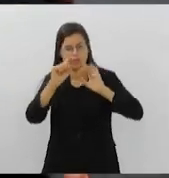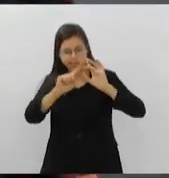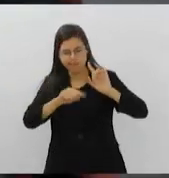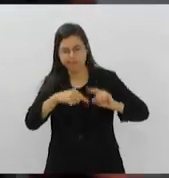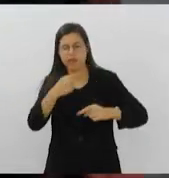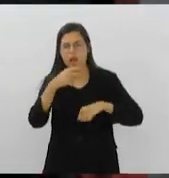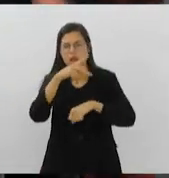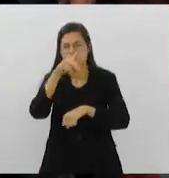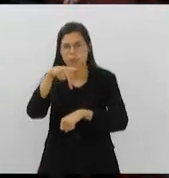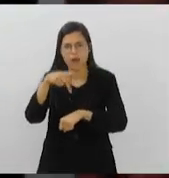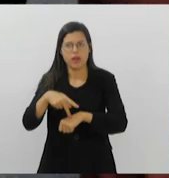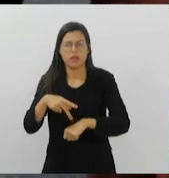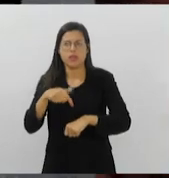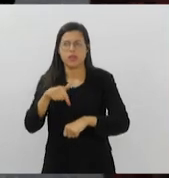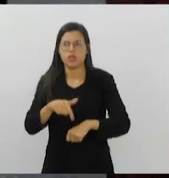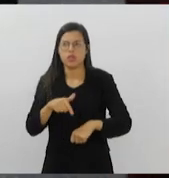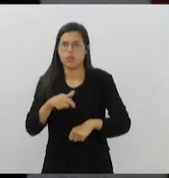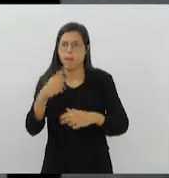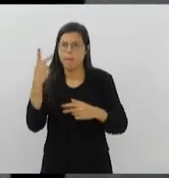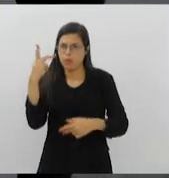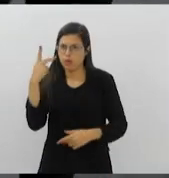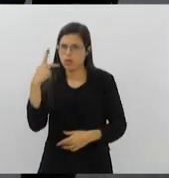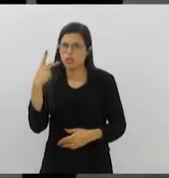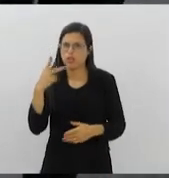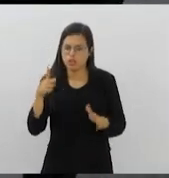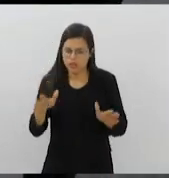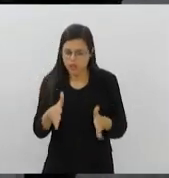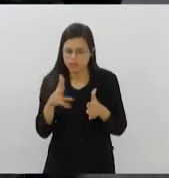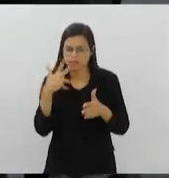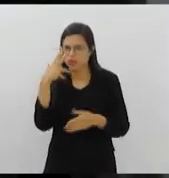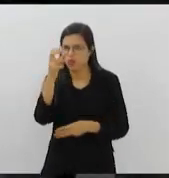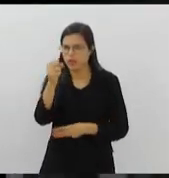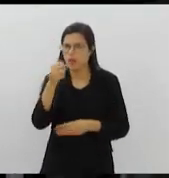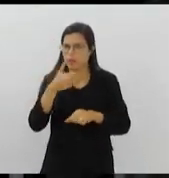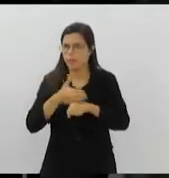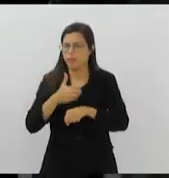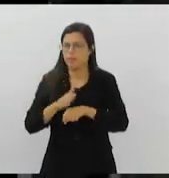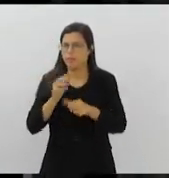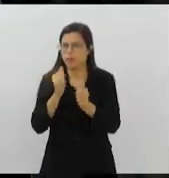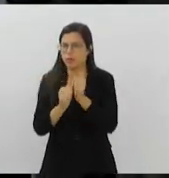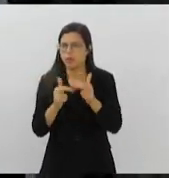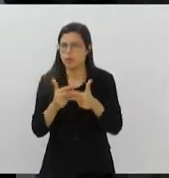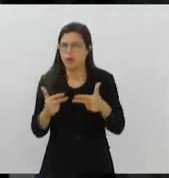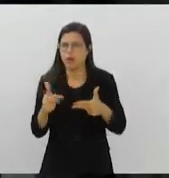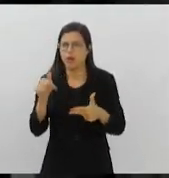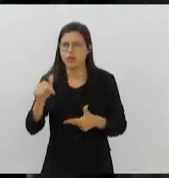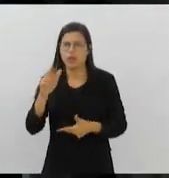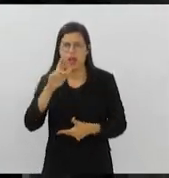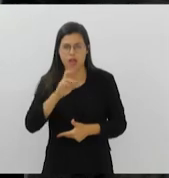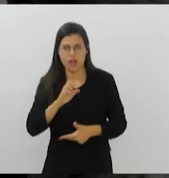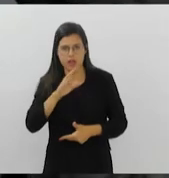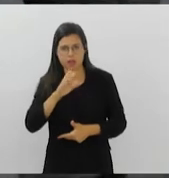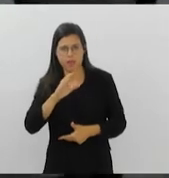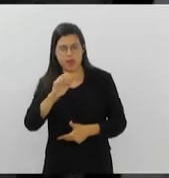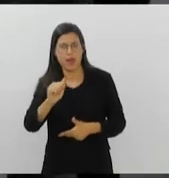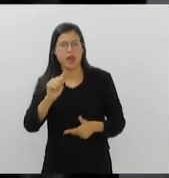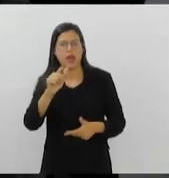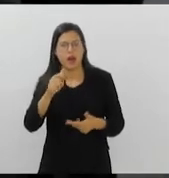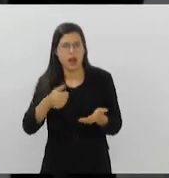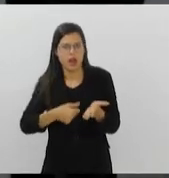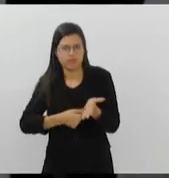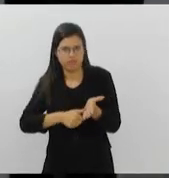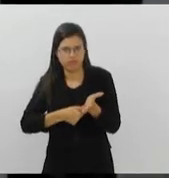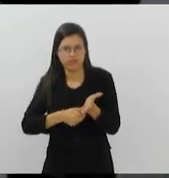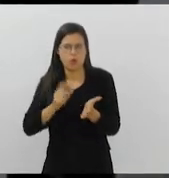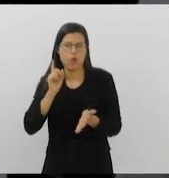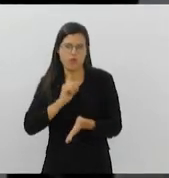que, de fato, fortaleça a prática de esporte. A Rebeca foi associada ao Flamengo, é associada ao Flamengo, é um